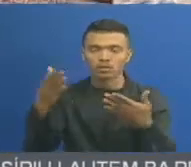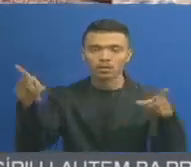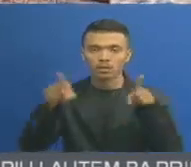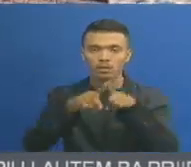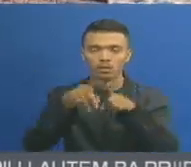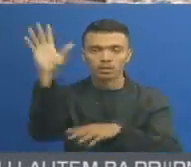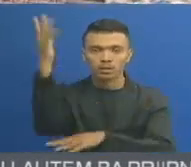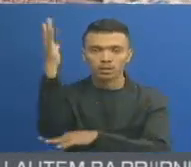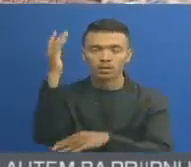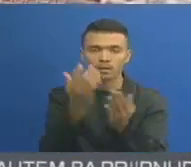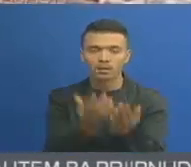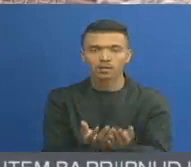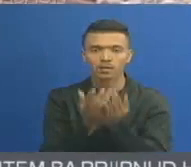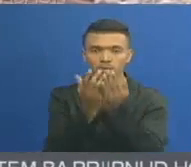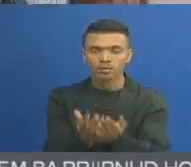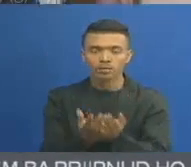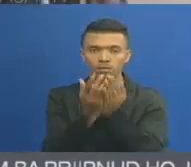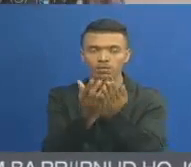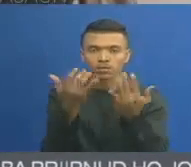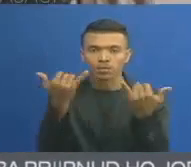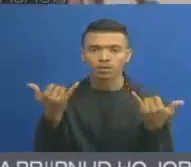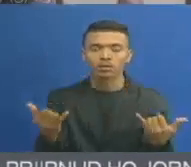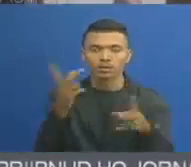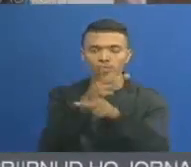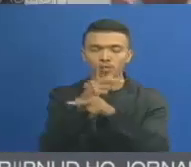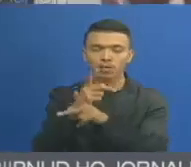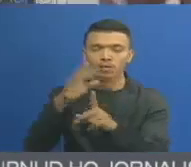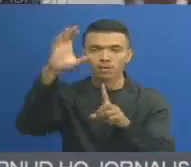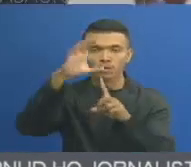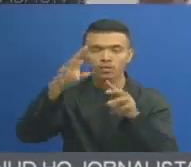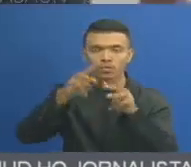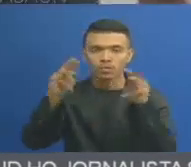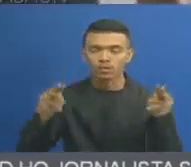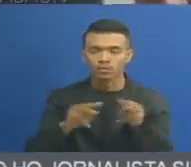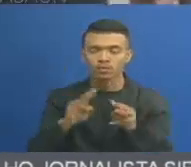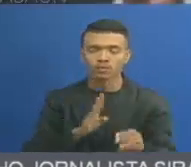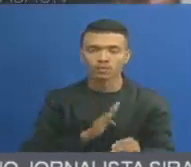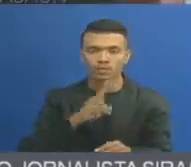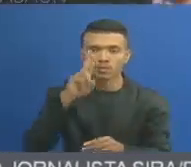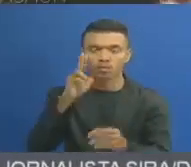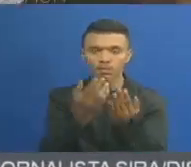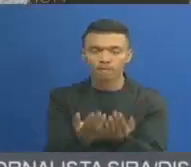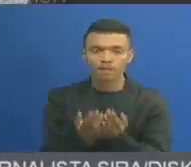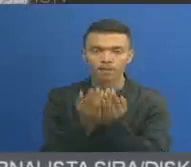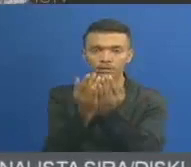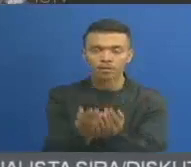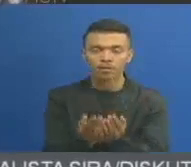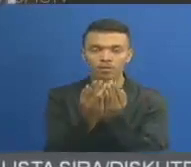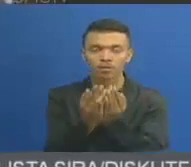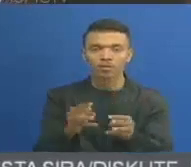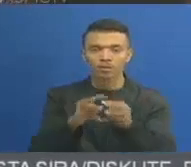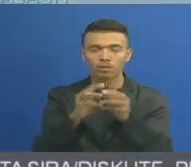Aí, Roahi, no dadão, né? Assegura ela e a comando município Baucau, no Ro e a área